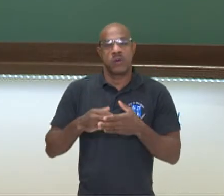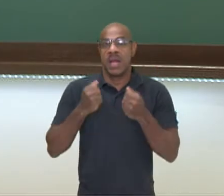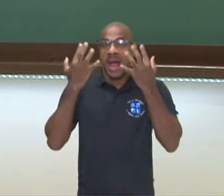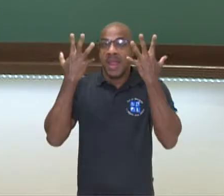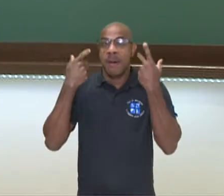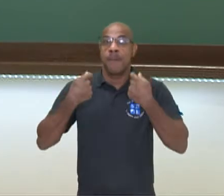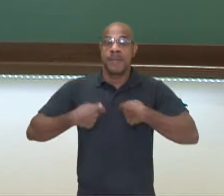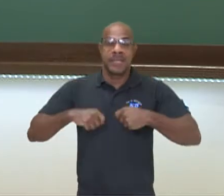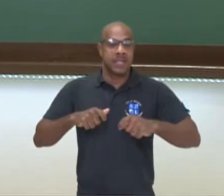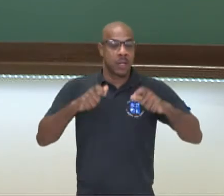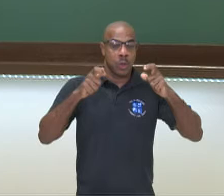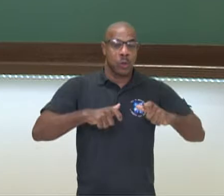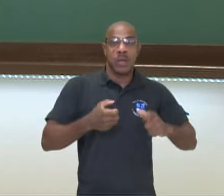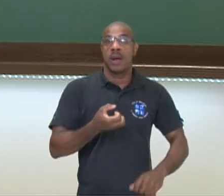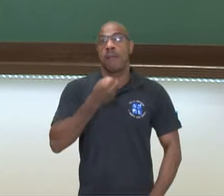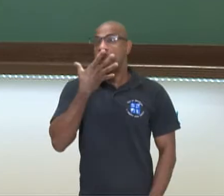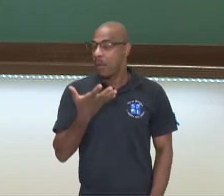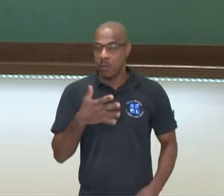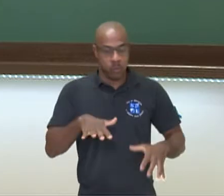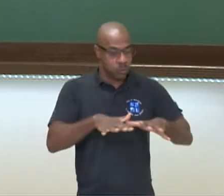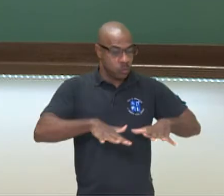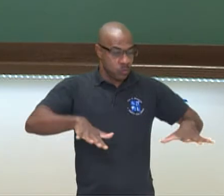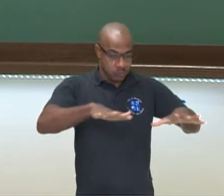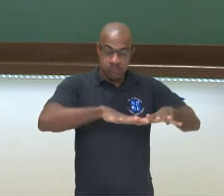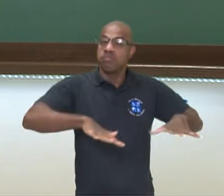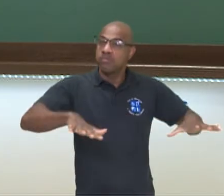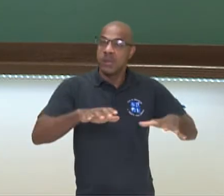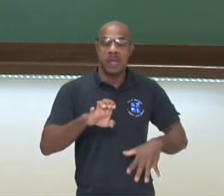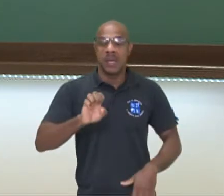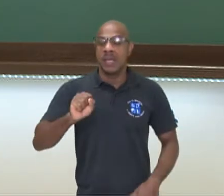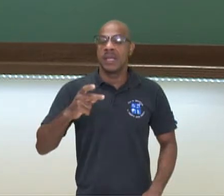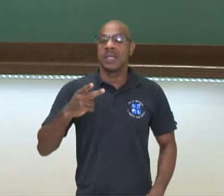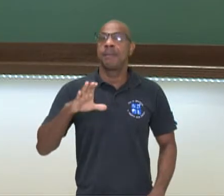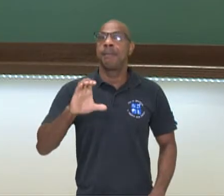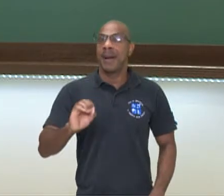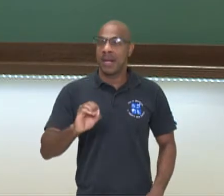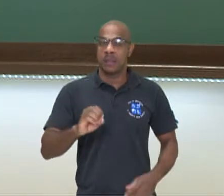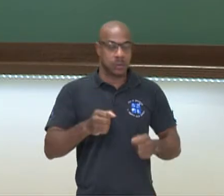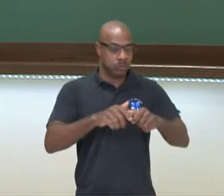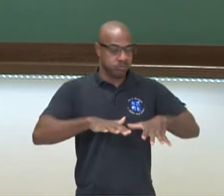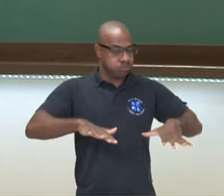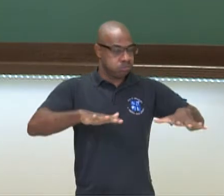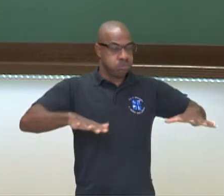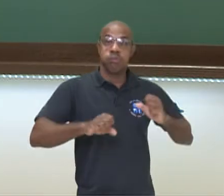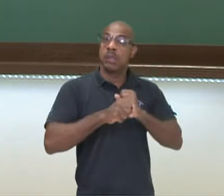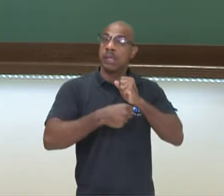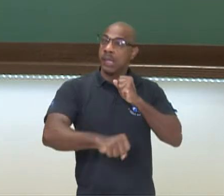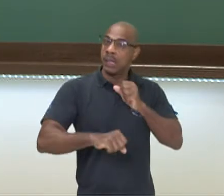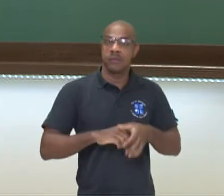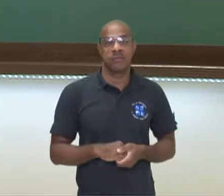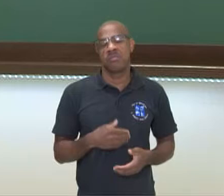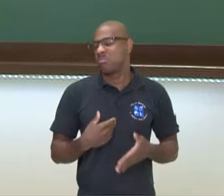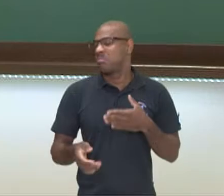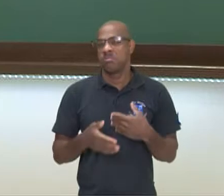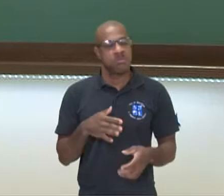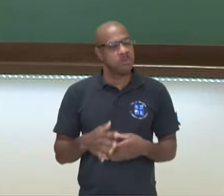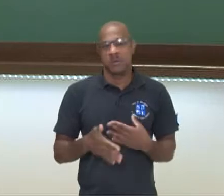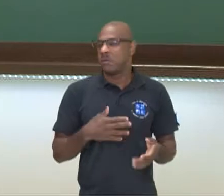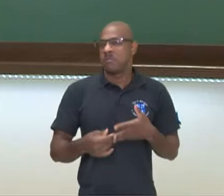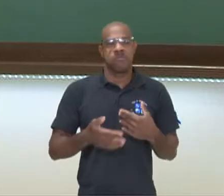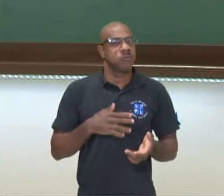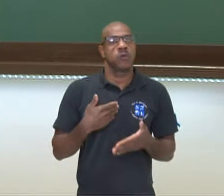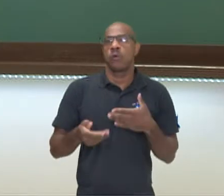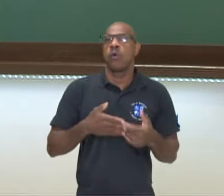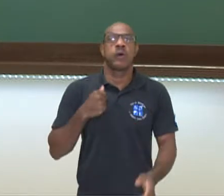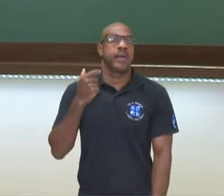pensar nisso quando vamos adquirir ou adotar algum animal de estimação. Seja o tradicional ou seja o